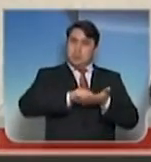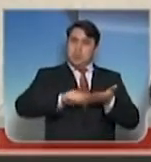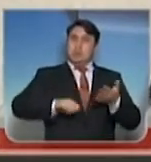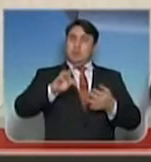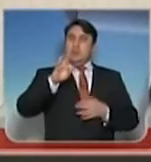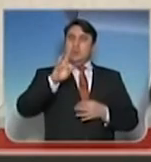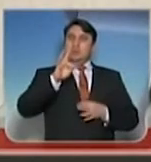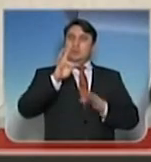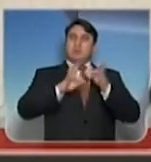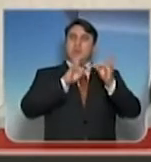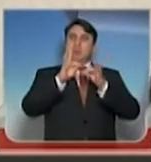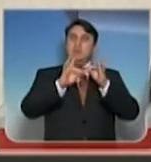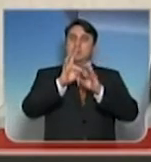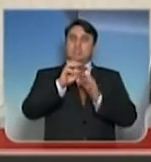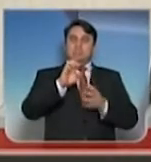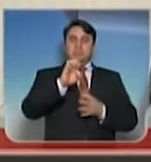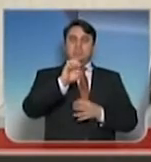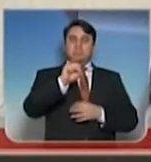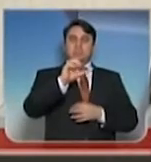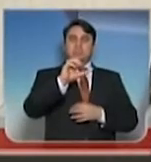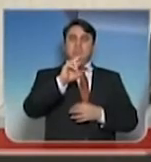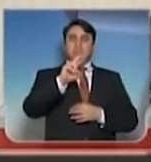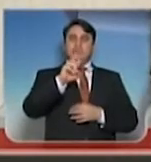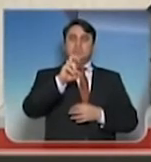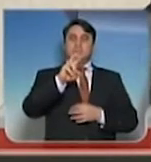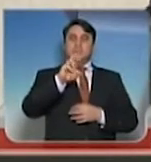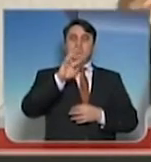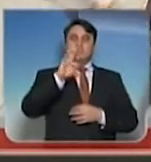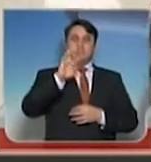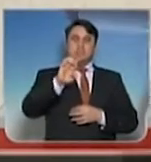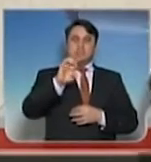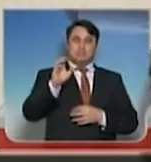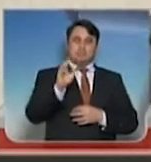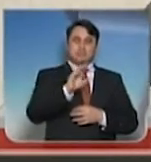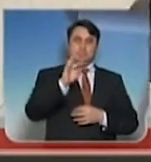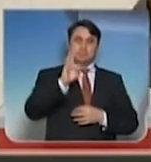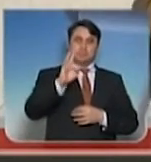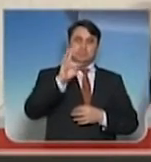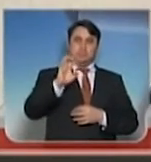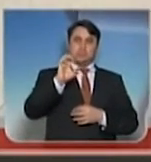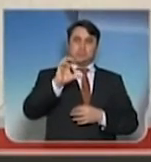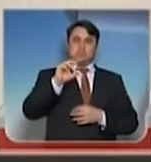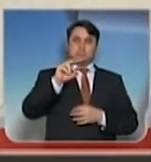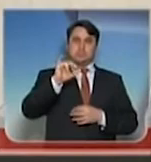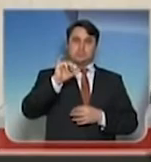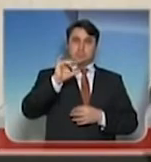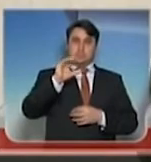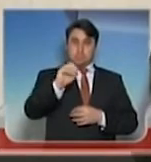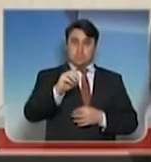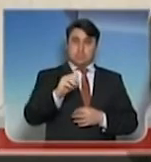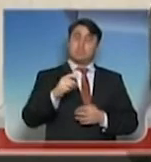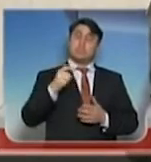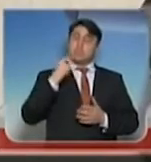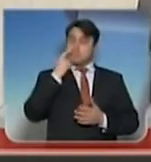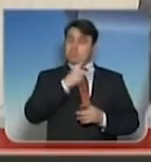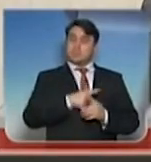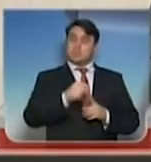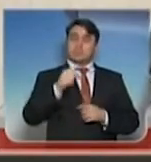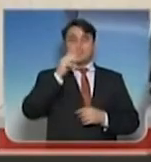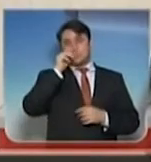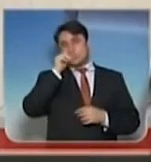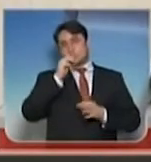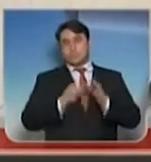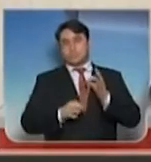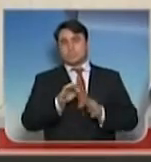técnico judiciário gostaria aqui de dizer que essa é uma vitória na verdade dos Servidores do Judiciário de